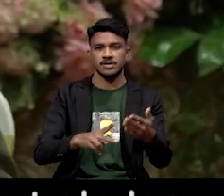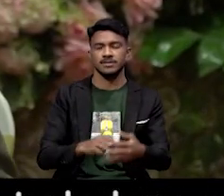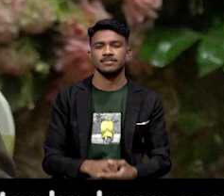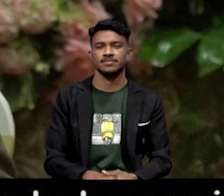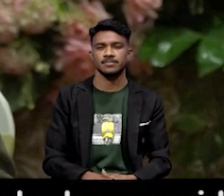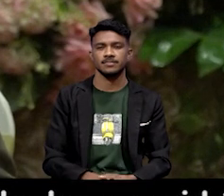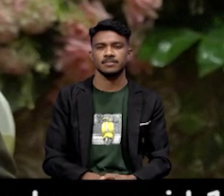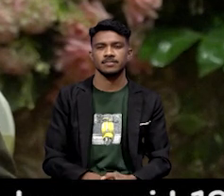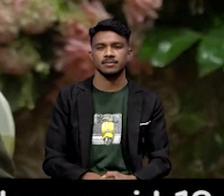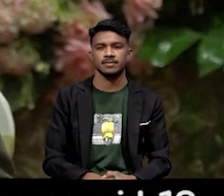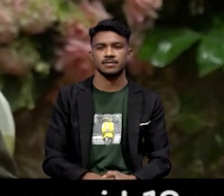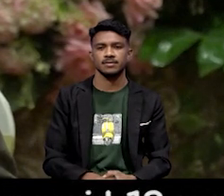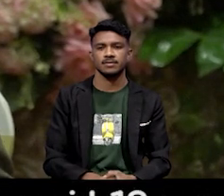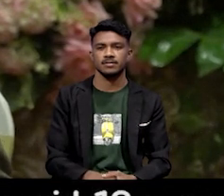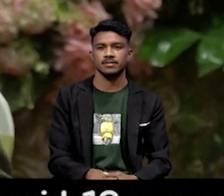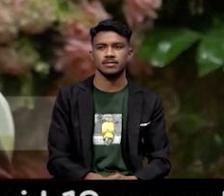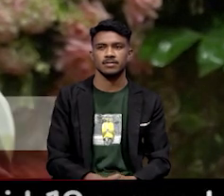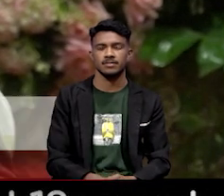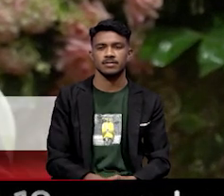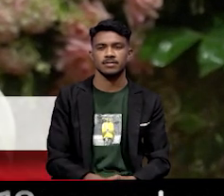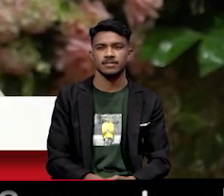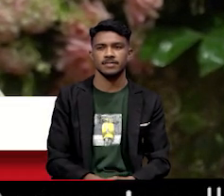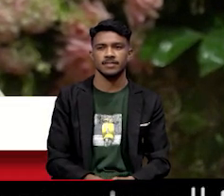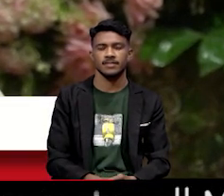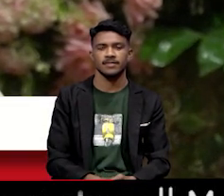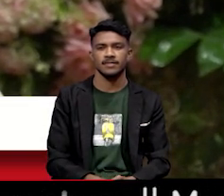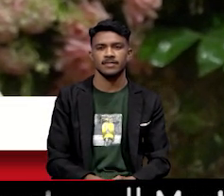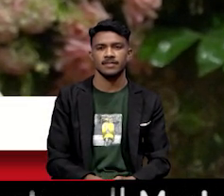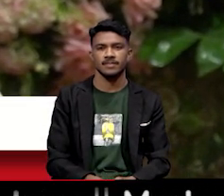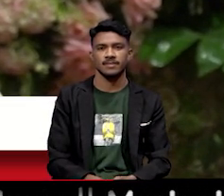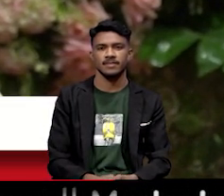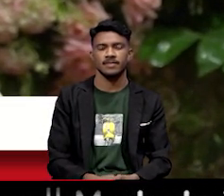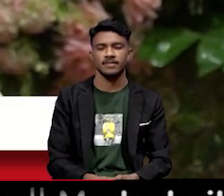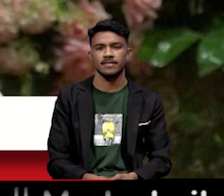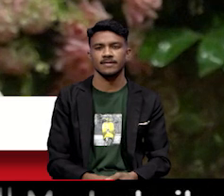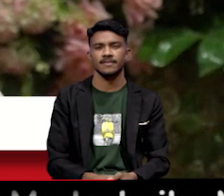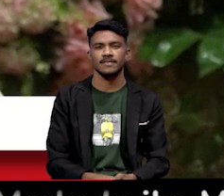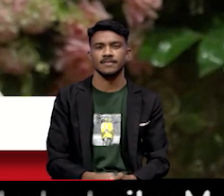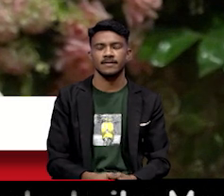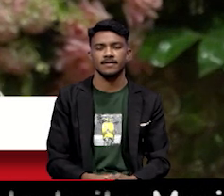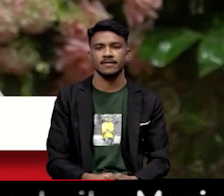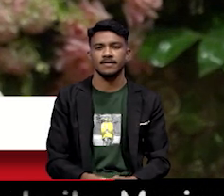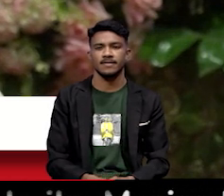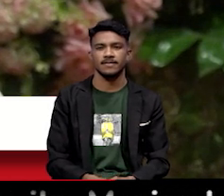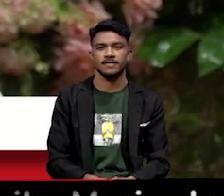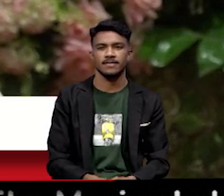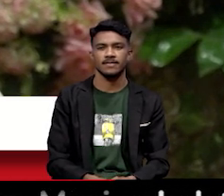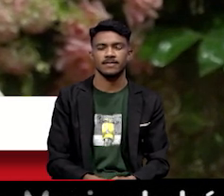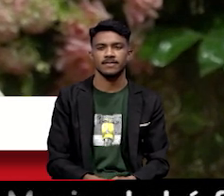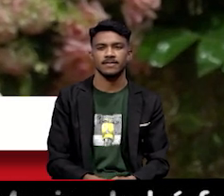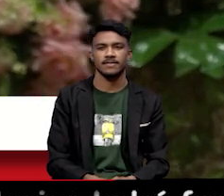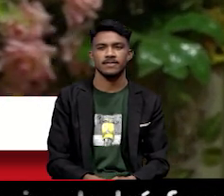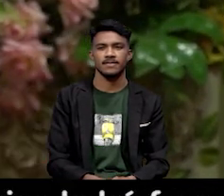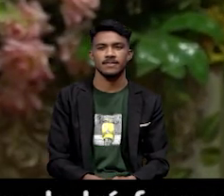institutions, UNICEF has supported MSSI to establish policy and procedures for orphanages and boarding houses in